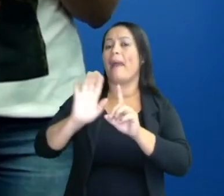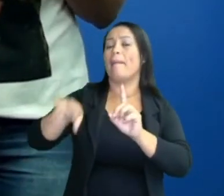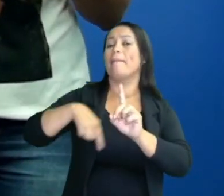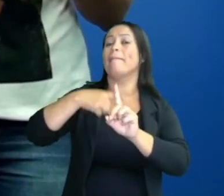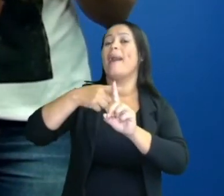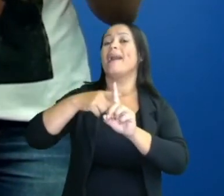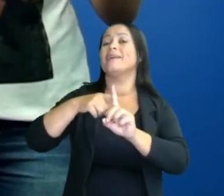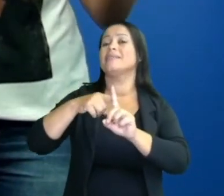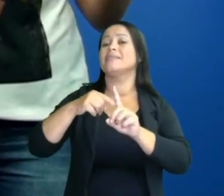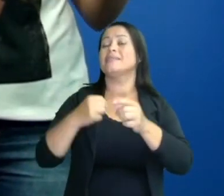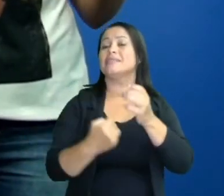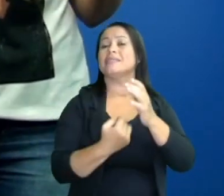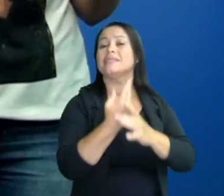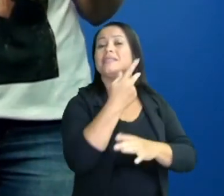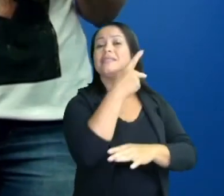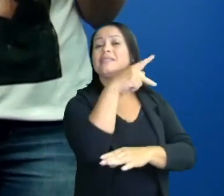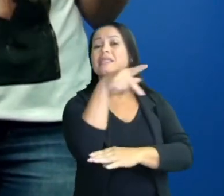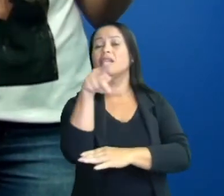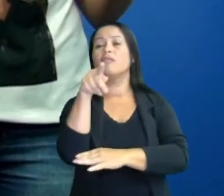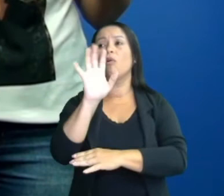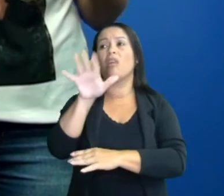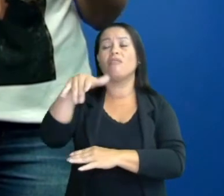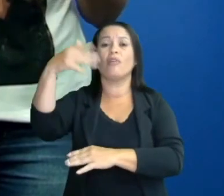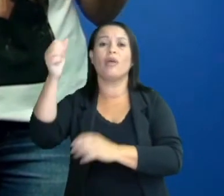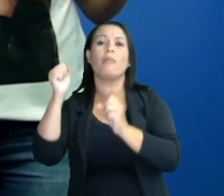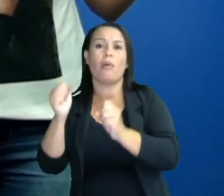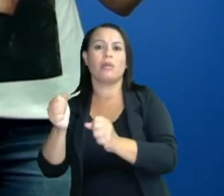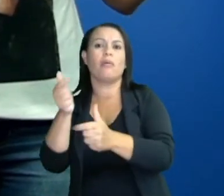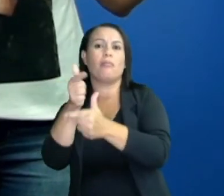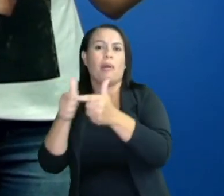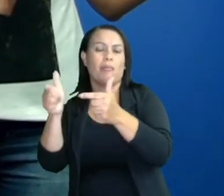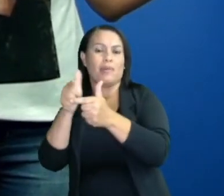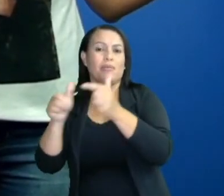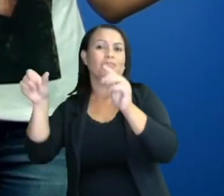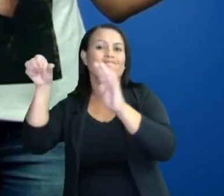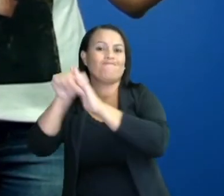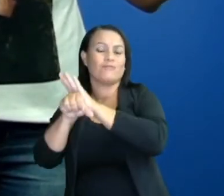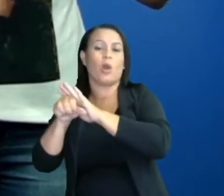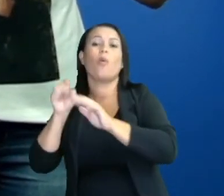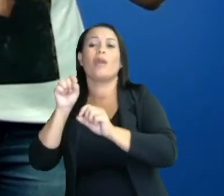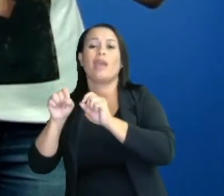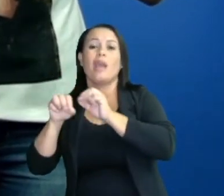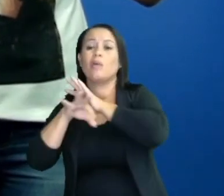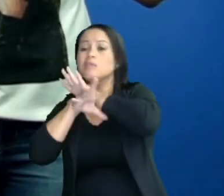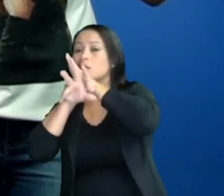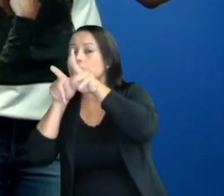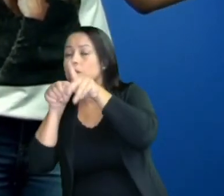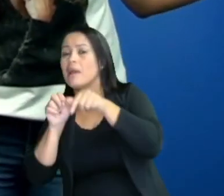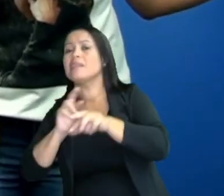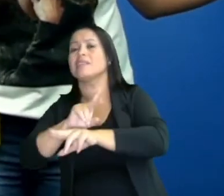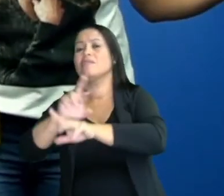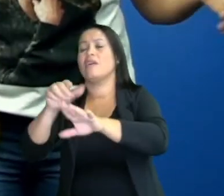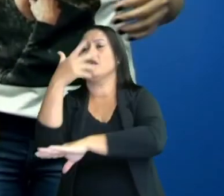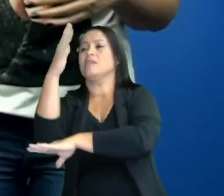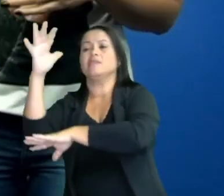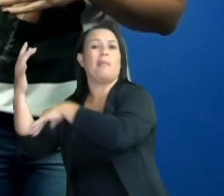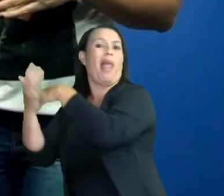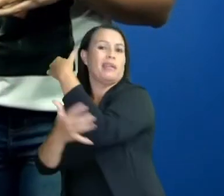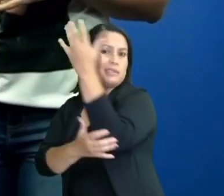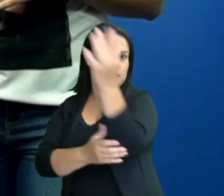o que pode prejudicar e até matar os animais e as outras espécies de